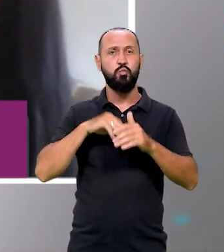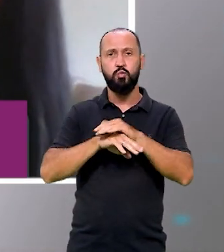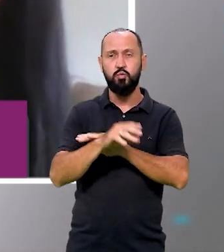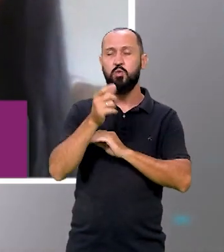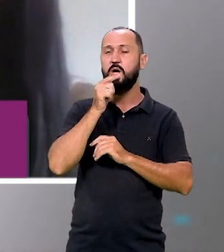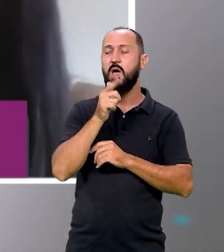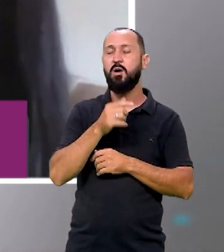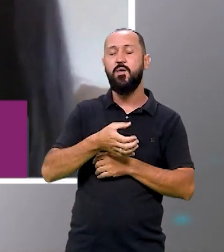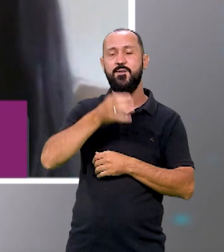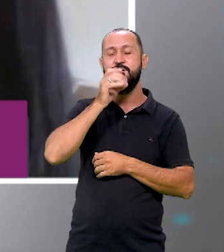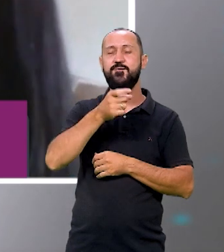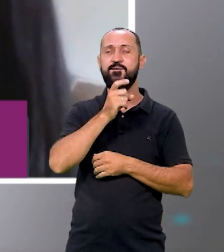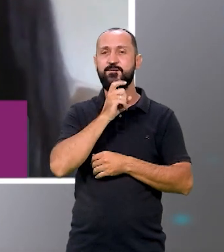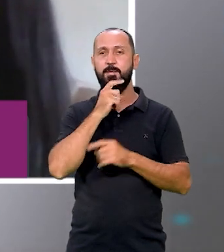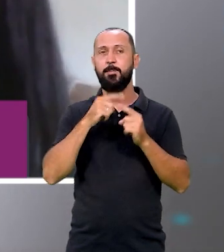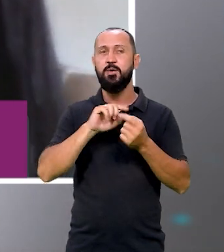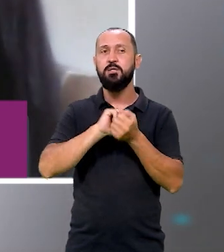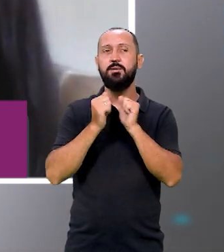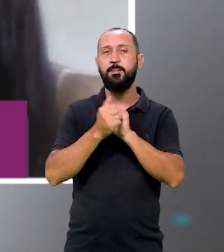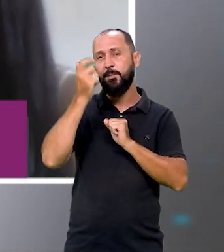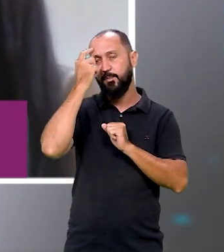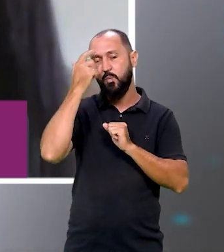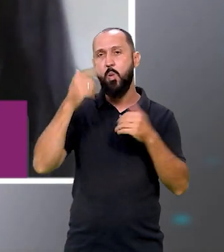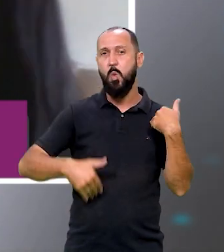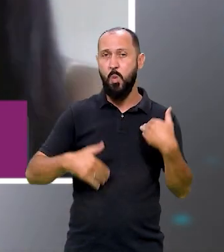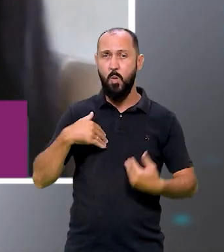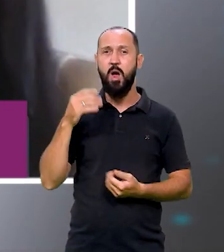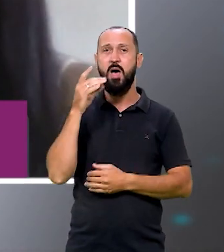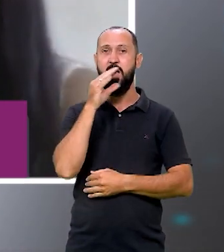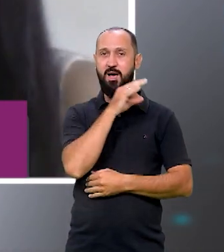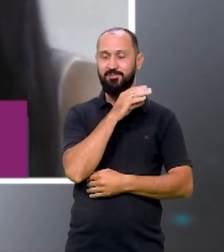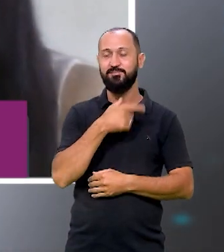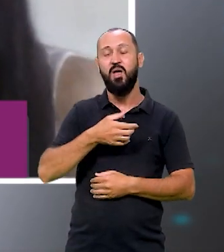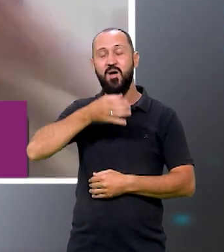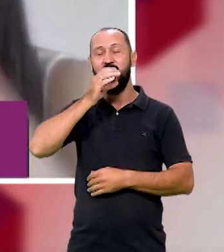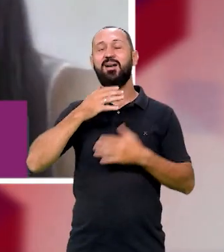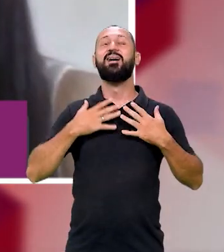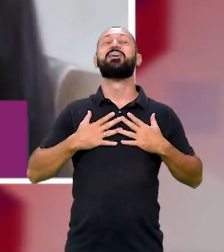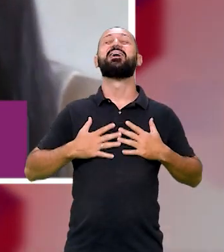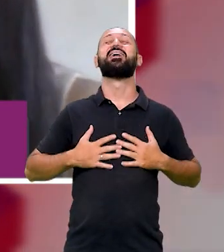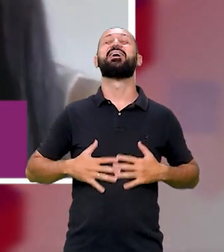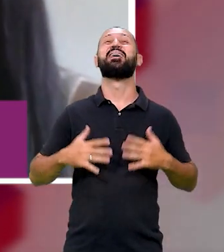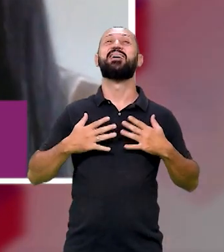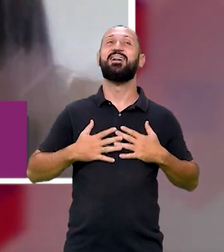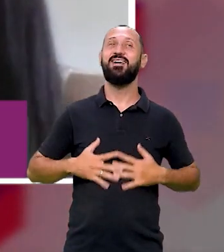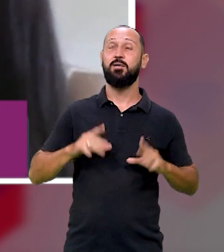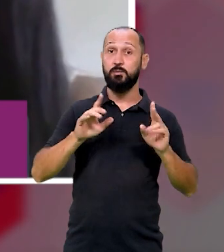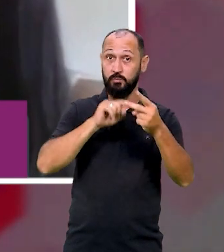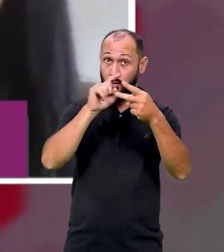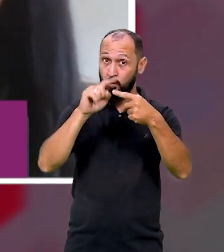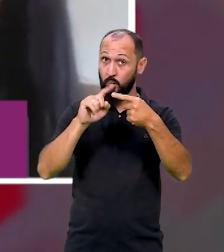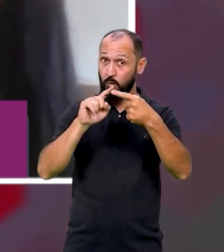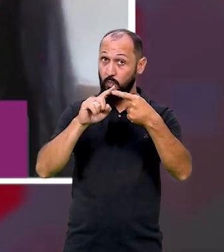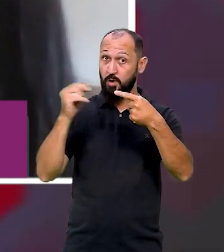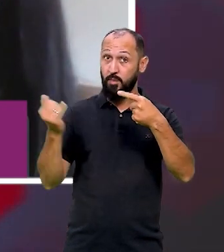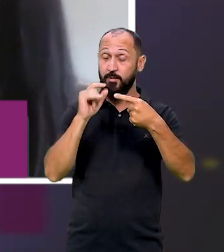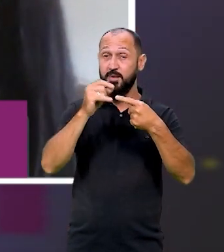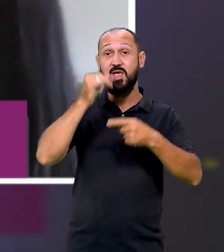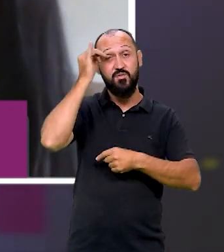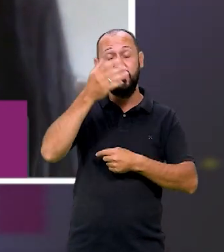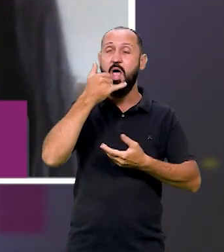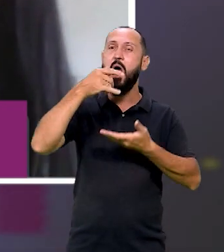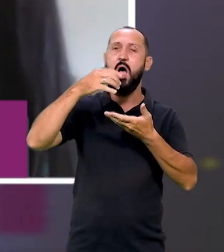que é bem comum, geladas, porque a gente associa, o nosso corpo ele é quente e a gente associa tomar algo gelado para acalmar. Uma coisa importante,